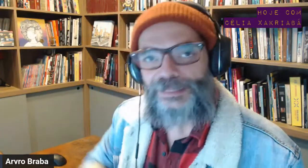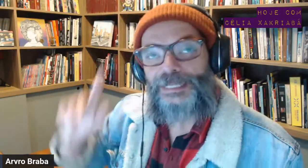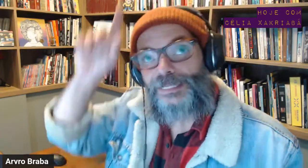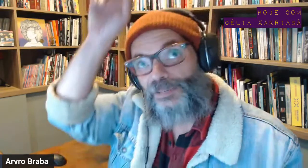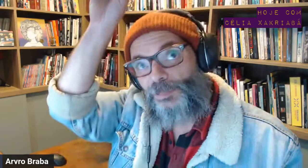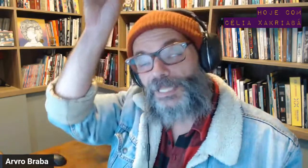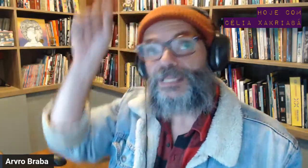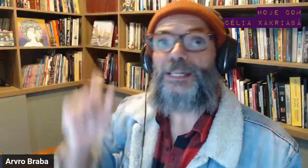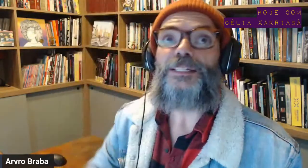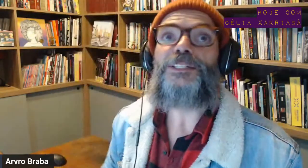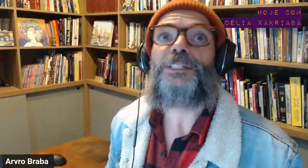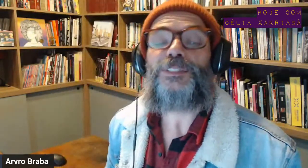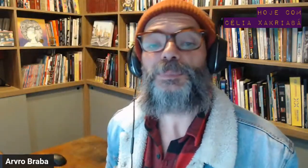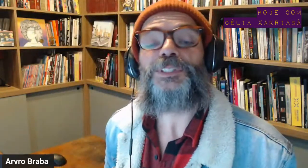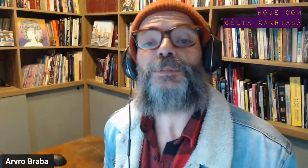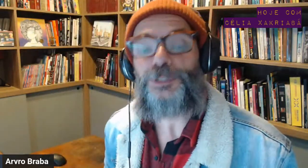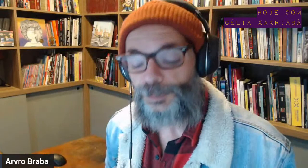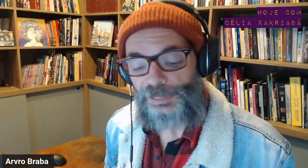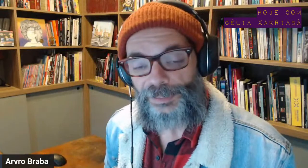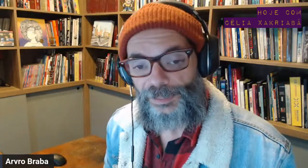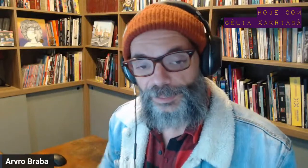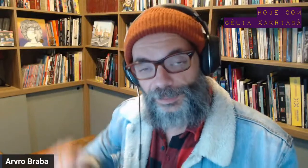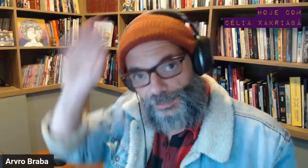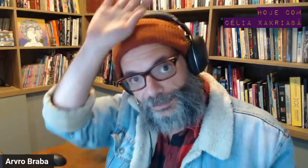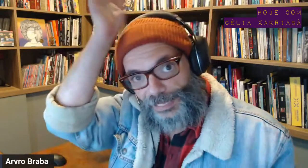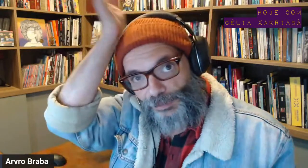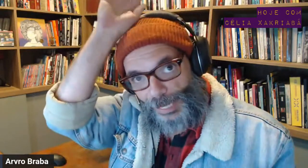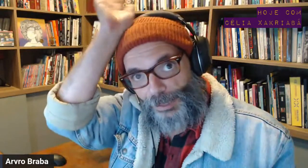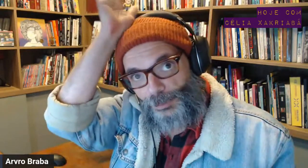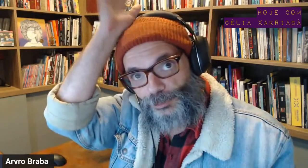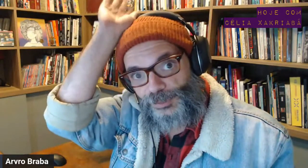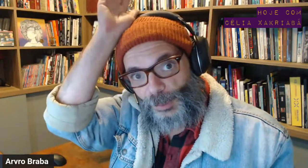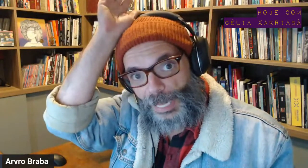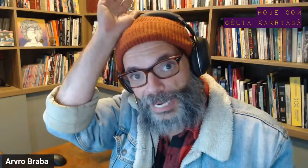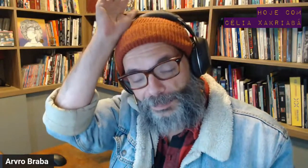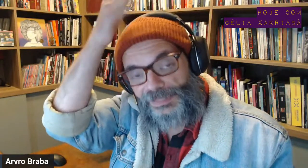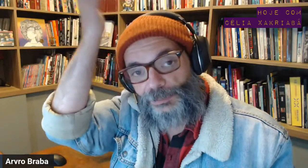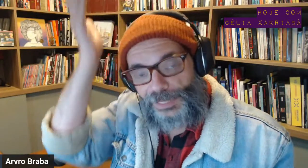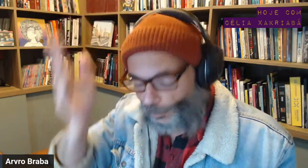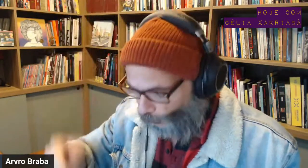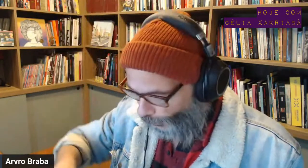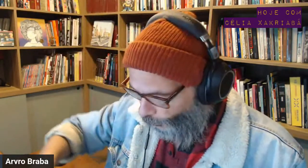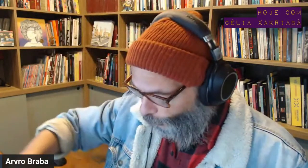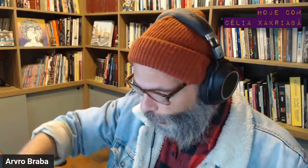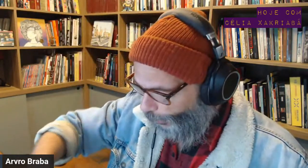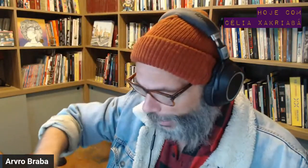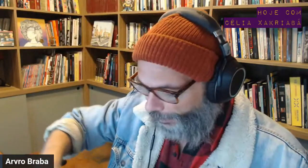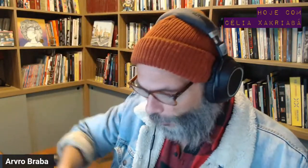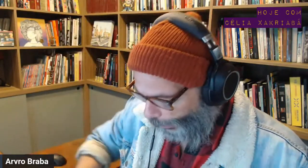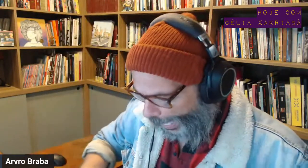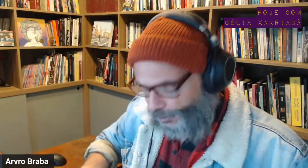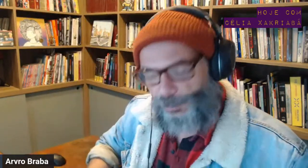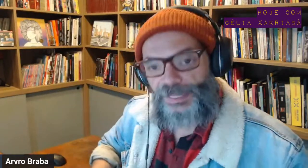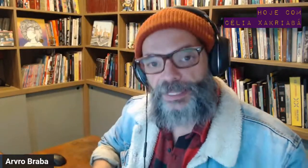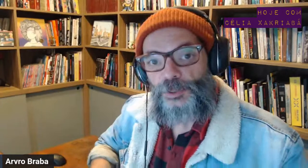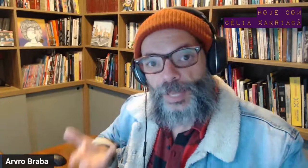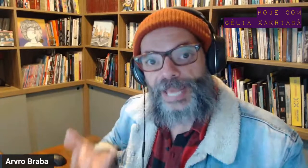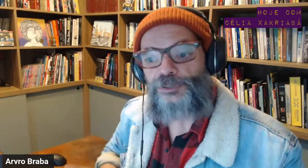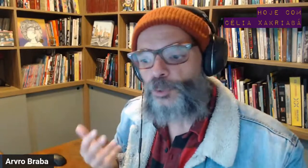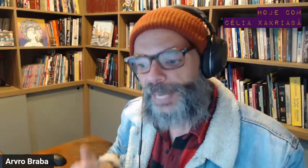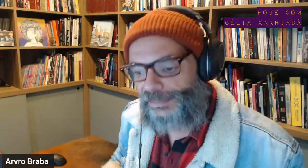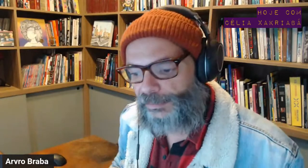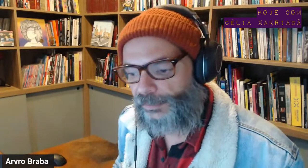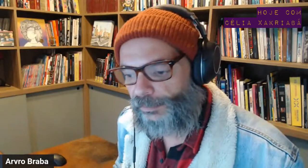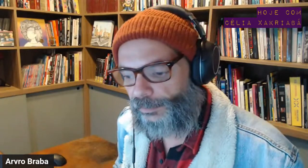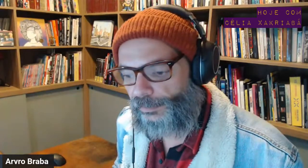de Lula sinalizavam para alienígenas pedindo ajuda ele estavam lá com a luz do celular mas agora que eu vi no chão lá tem um LED brilhando